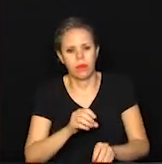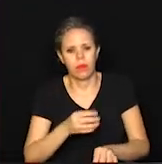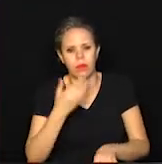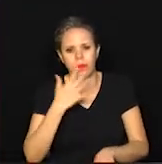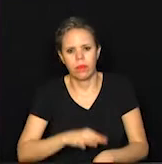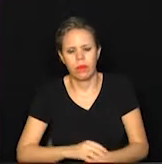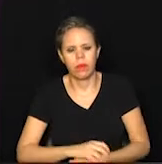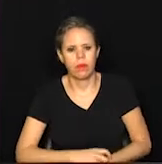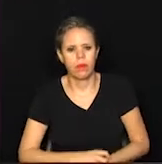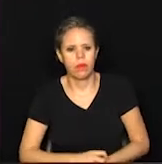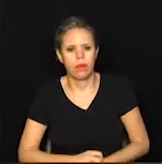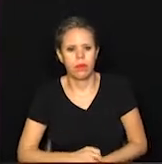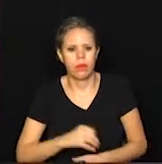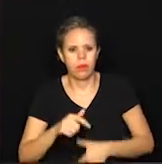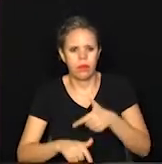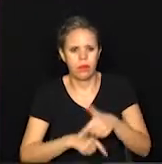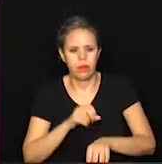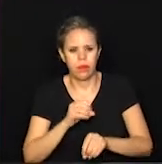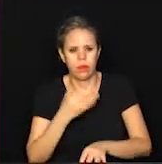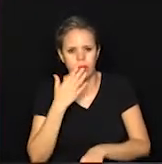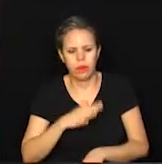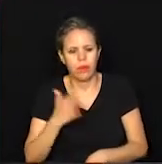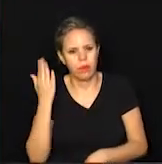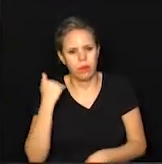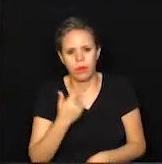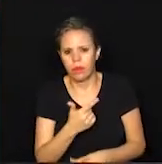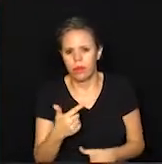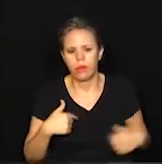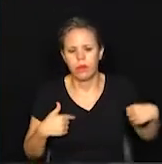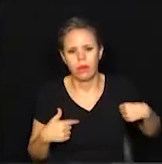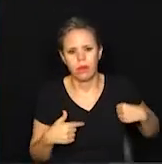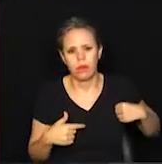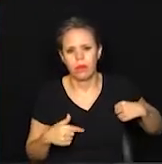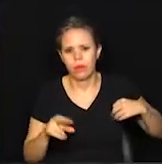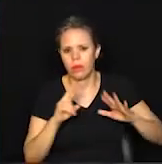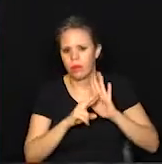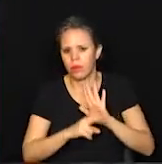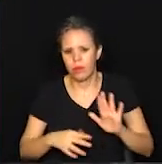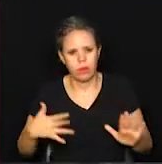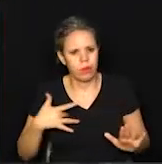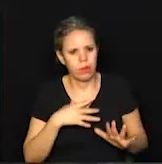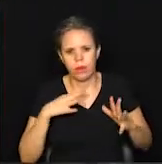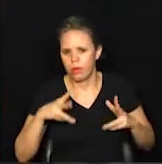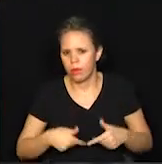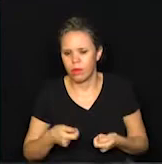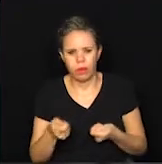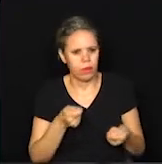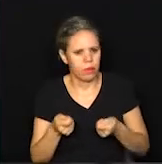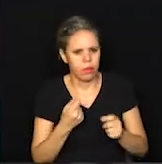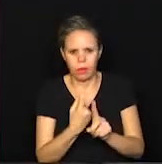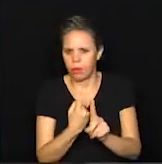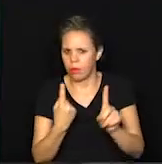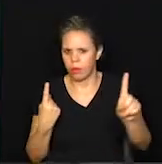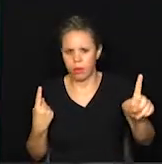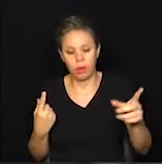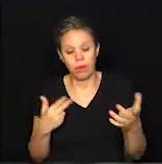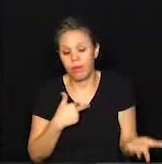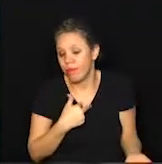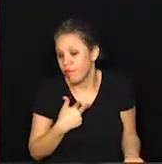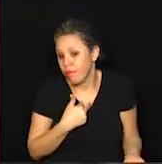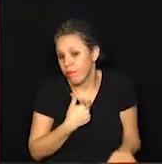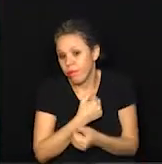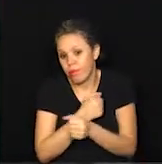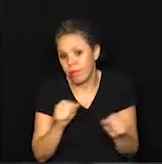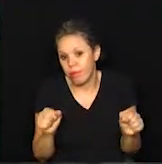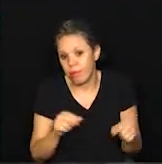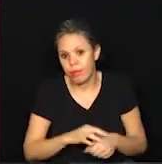infantil. Quem trabalha na educação infantil sabe que não tem medidas sanitárias que dê conta de distanciamento, né? Não tem como